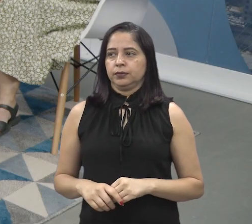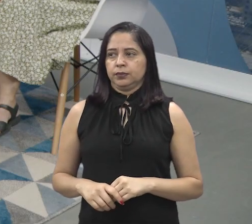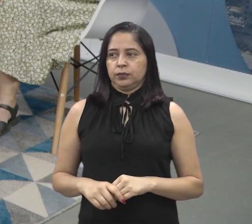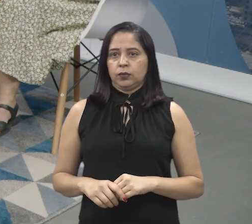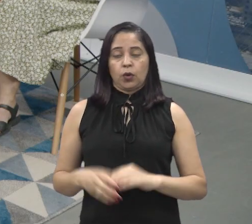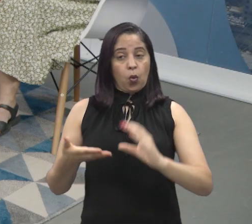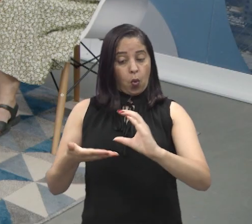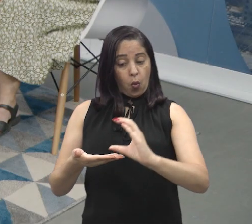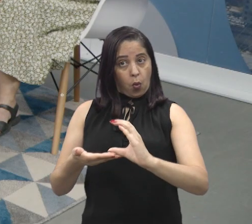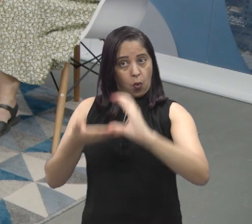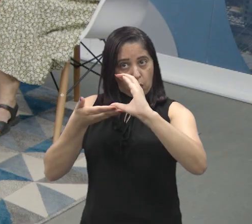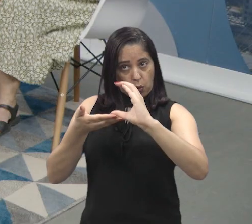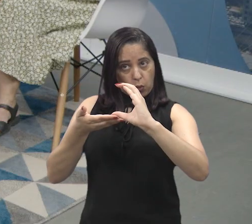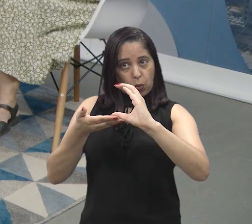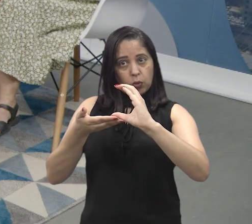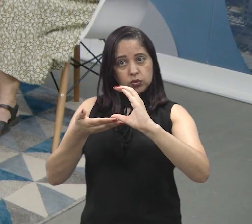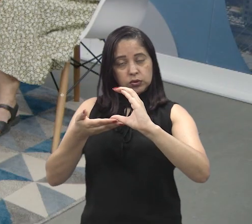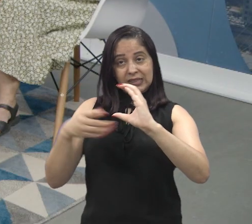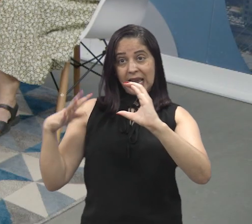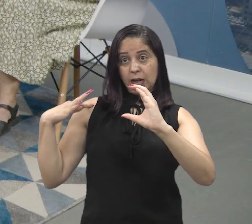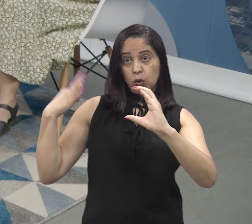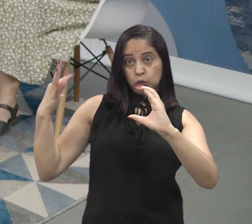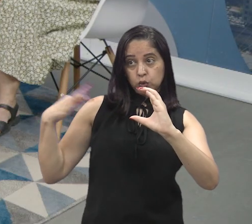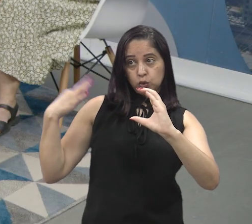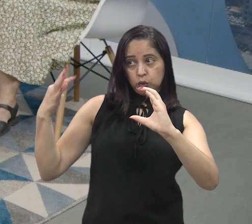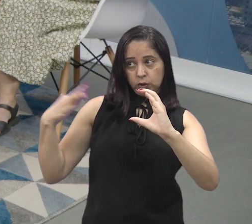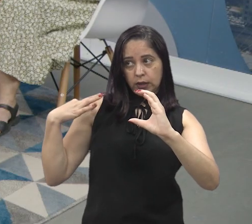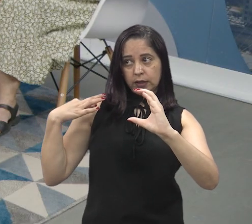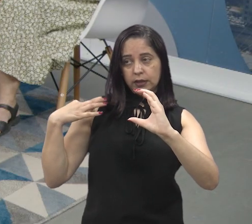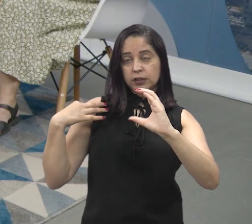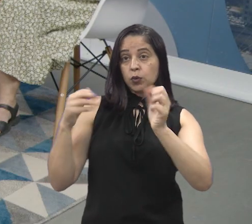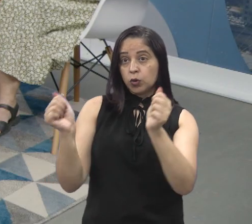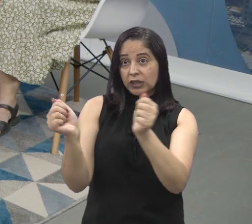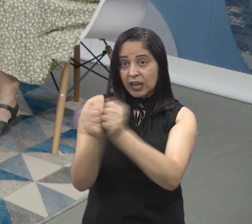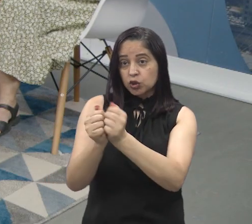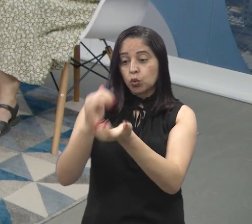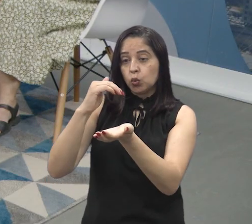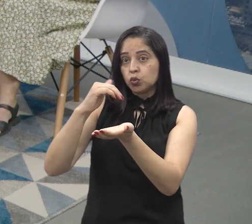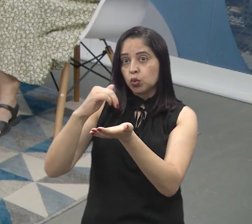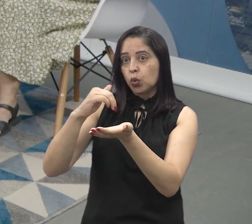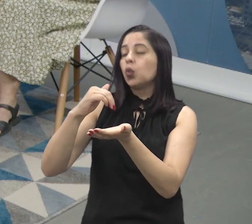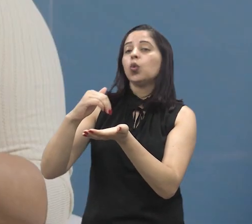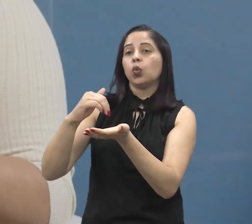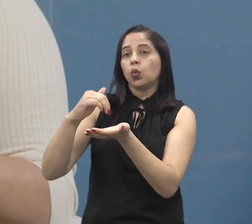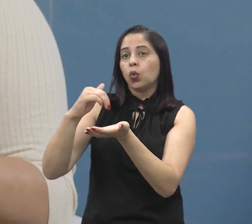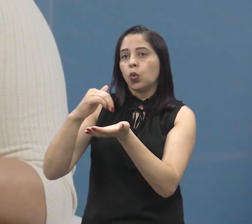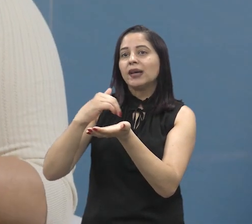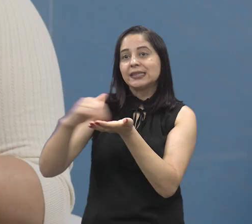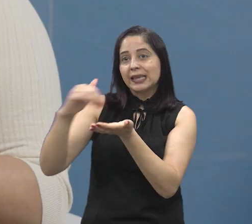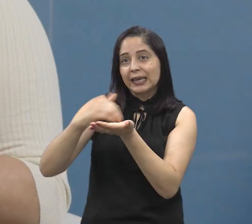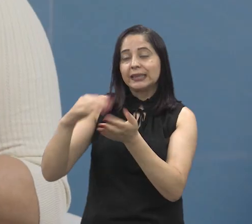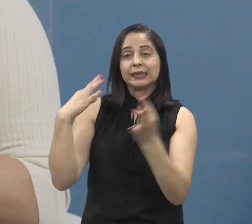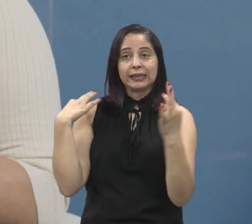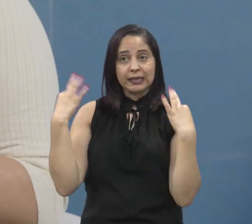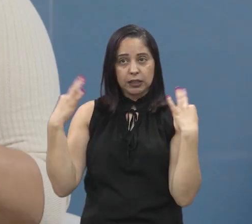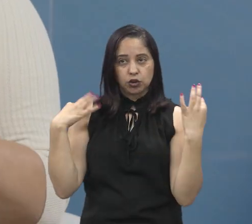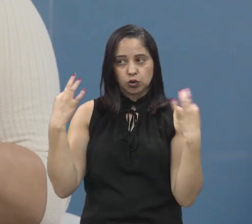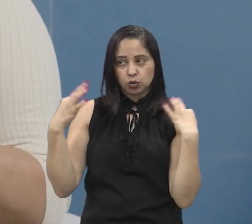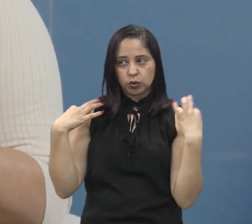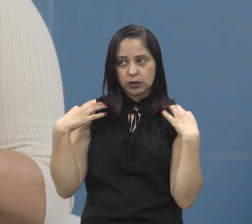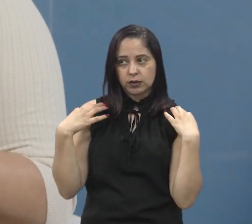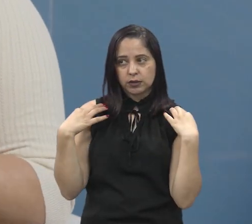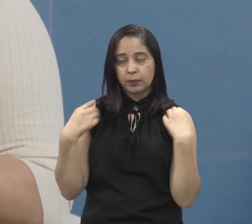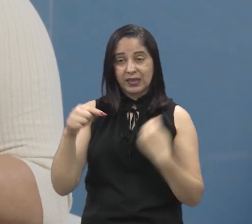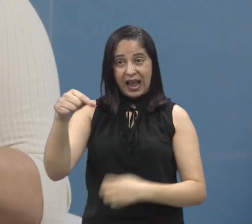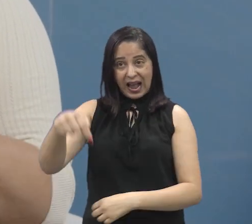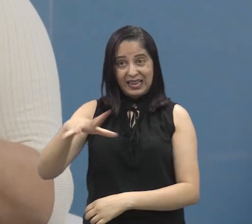Conselho Municipal de Turismo está estabelecido junto com o Departamento de Turismo, junto com o Centro de Informações Turísticas, aqui